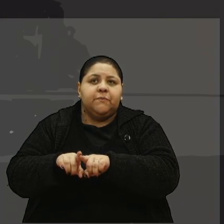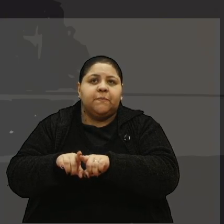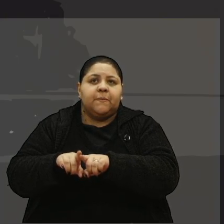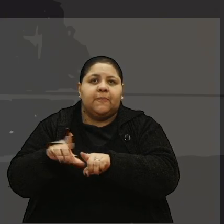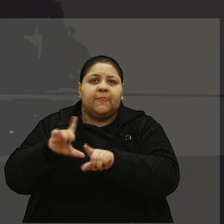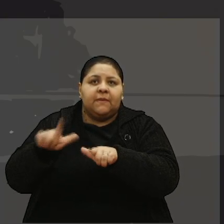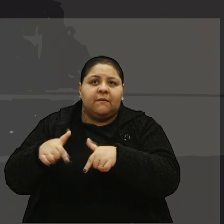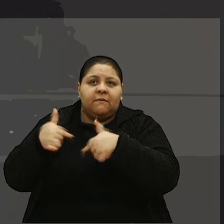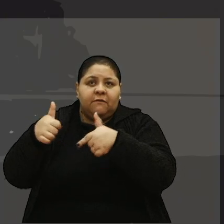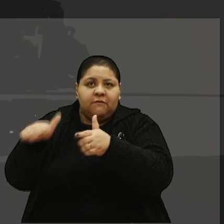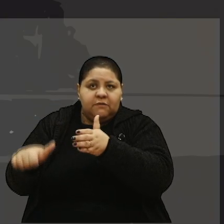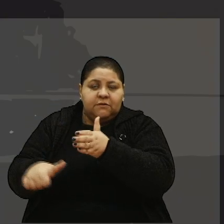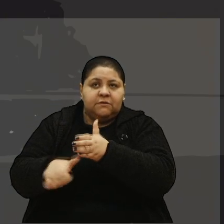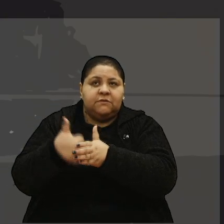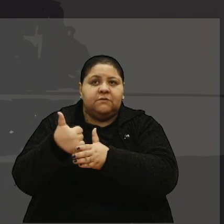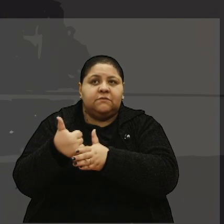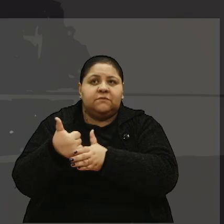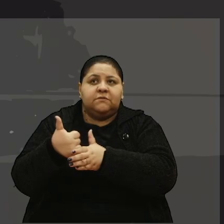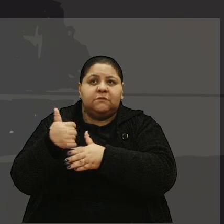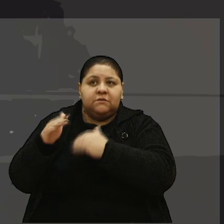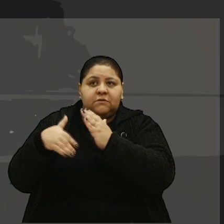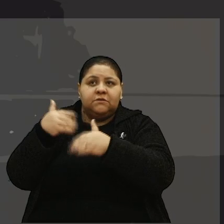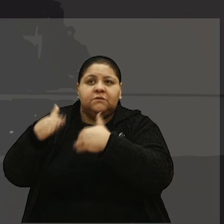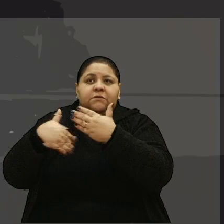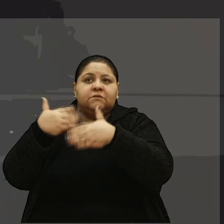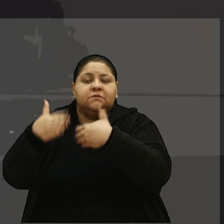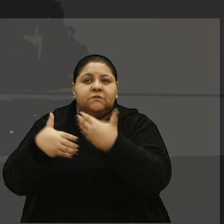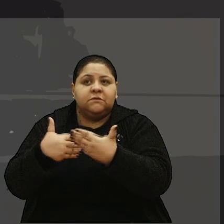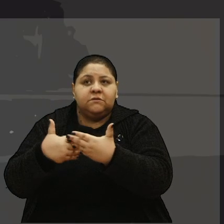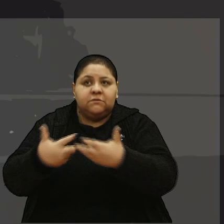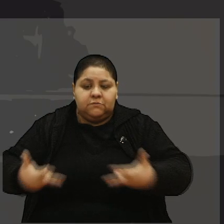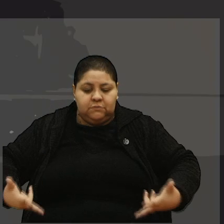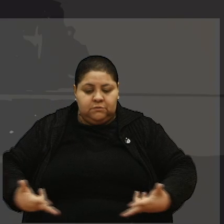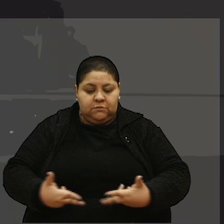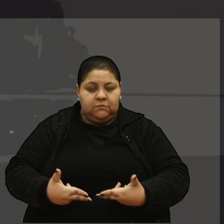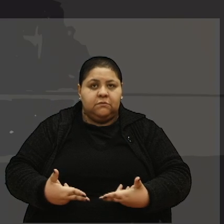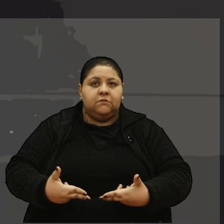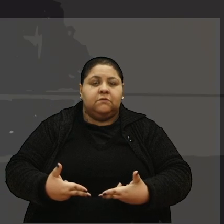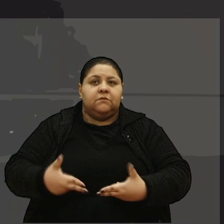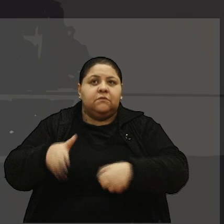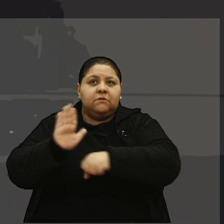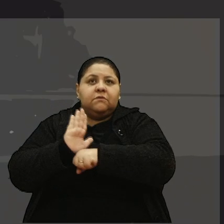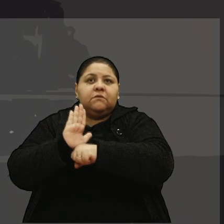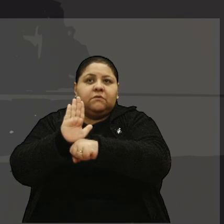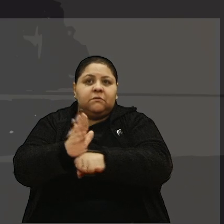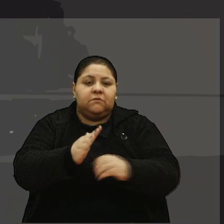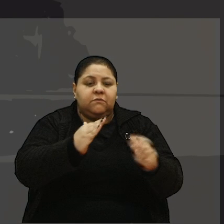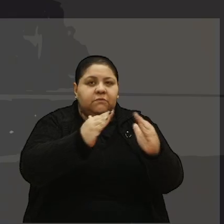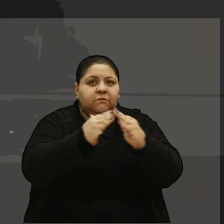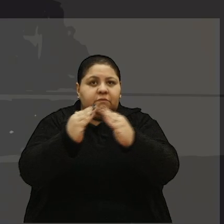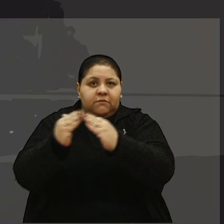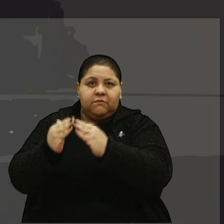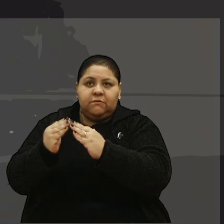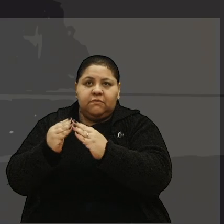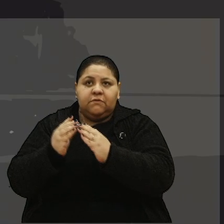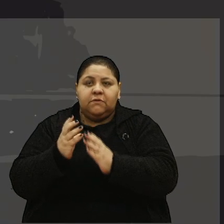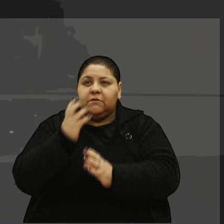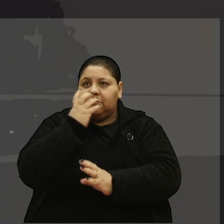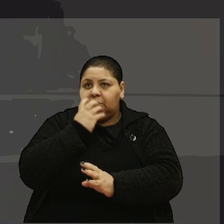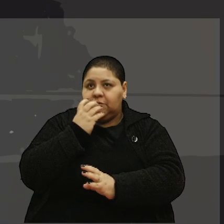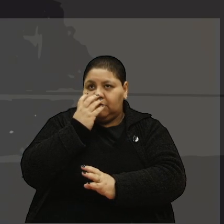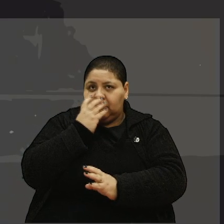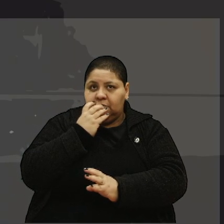Agimos para melhorar o canil, avançar nas castração, contribuir com as casinhas para os cães